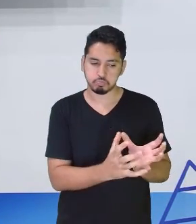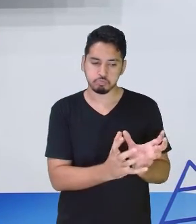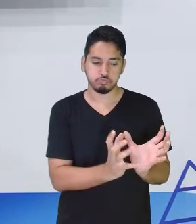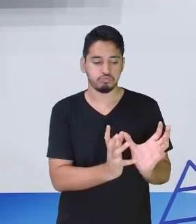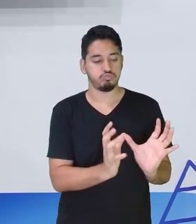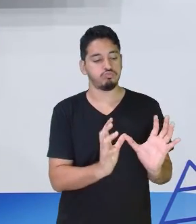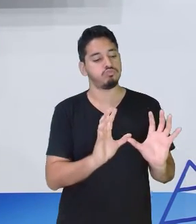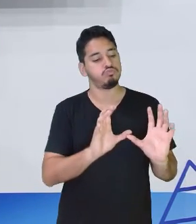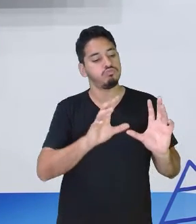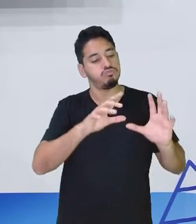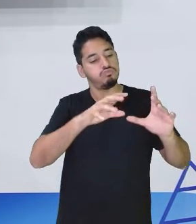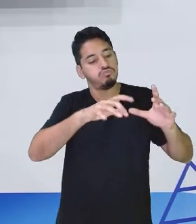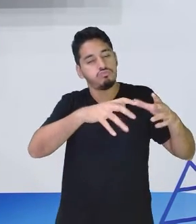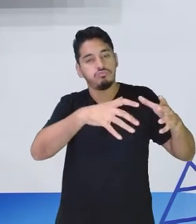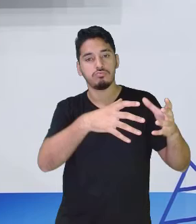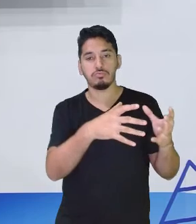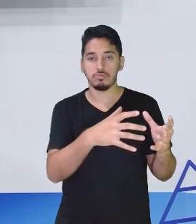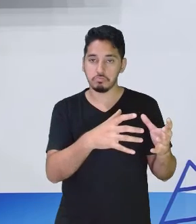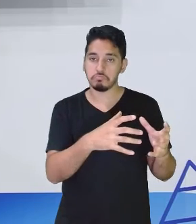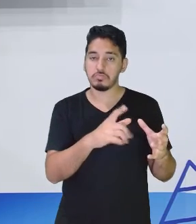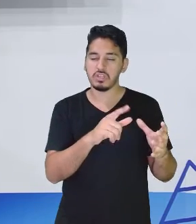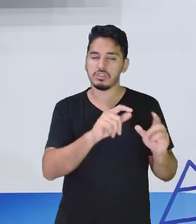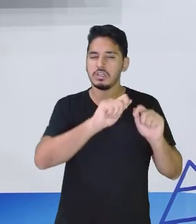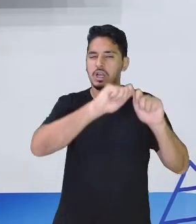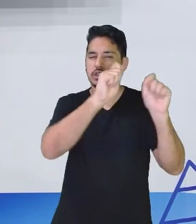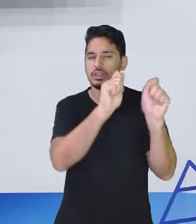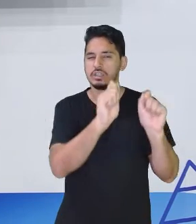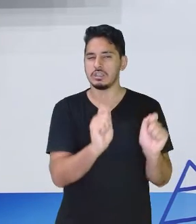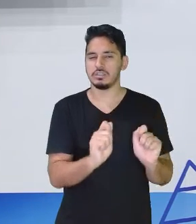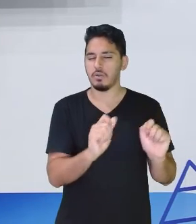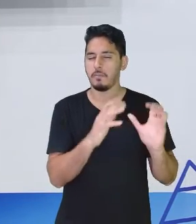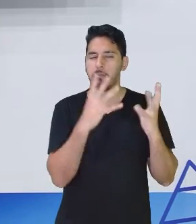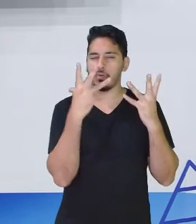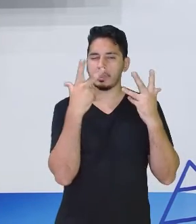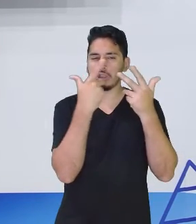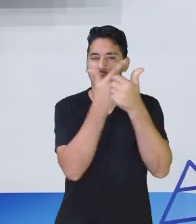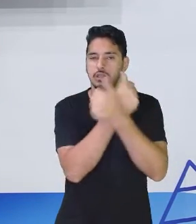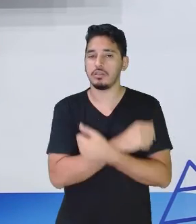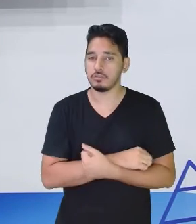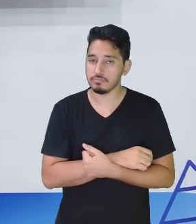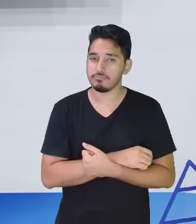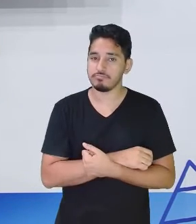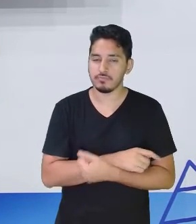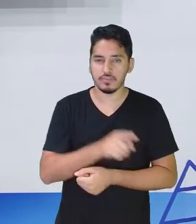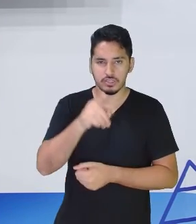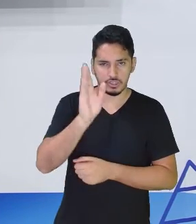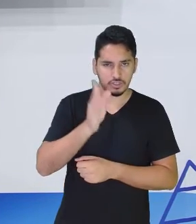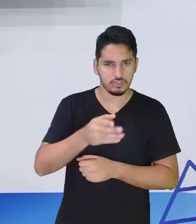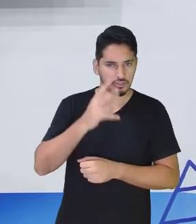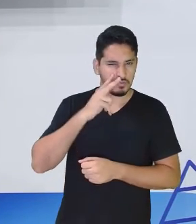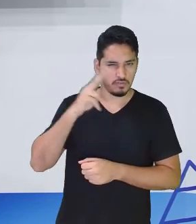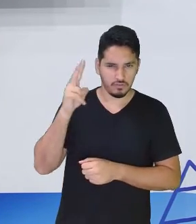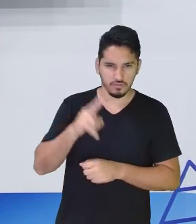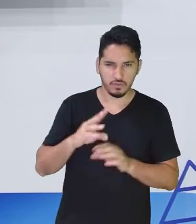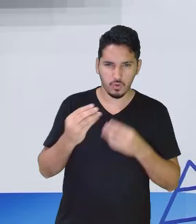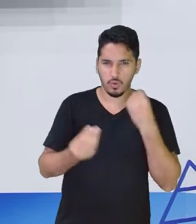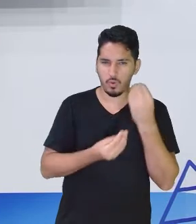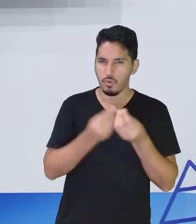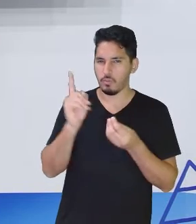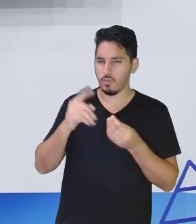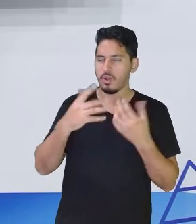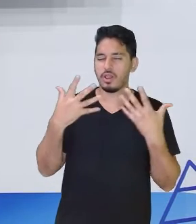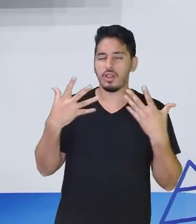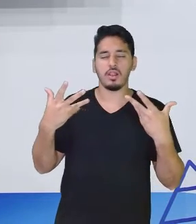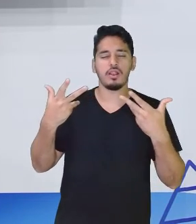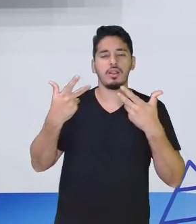de objetos de esses artesanatos para decoração. Vocês já pararam para ver como é lindo,